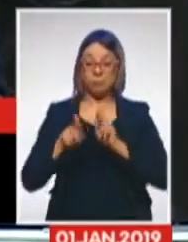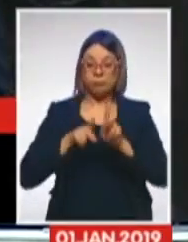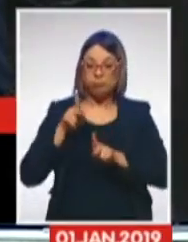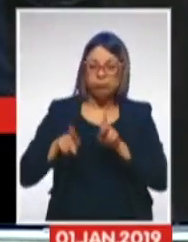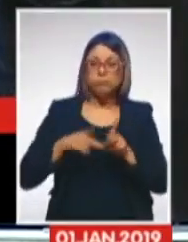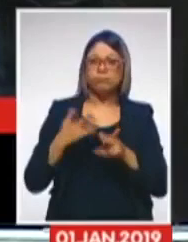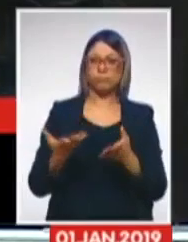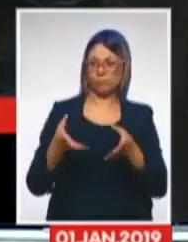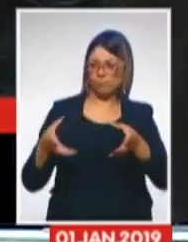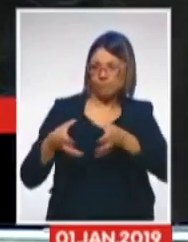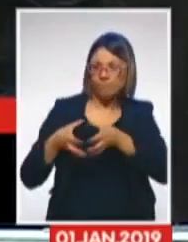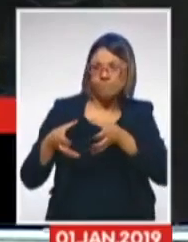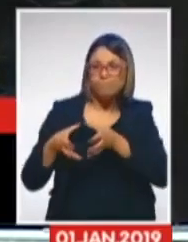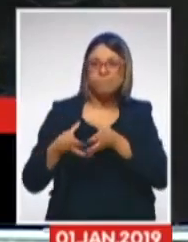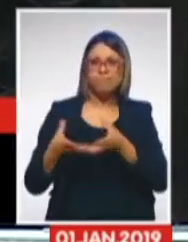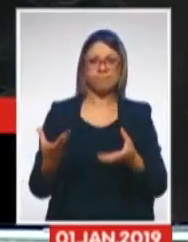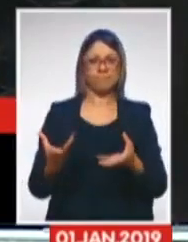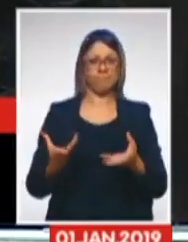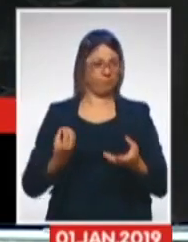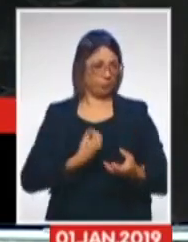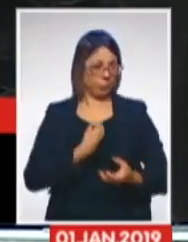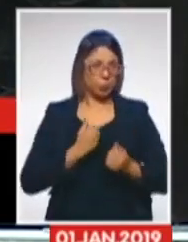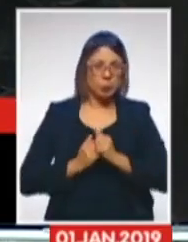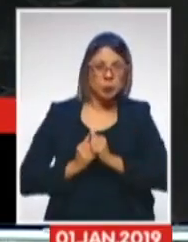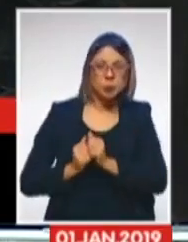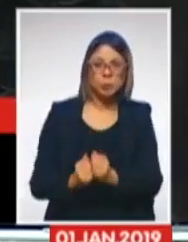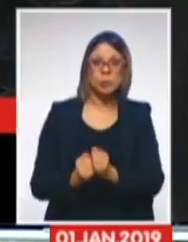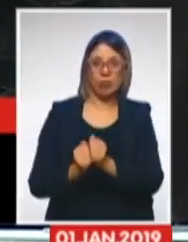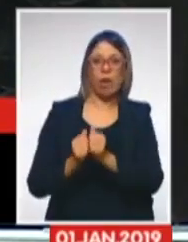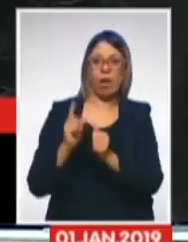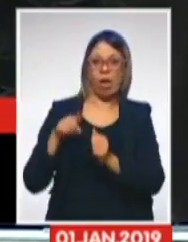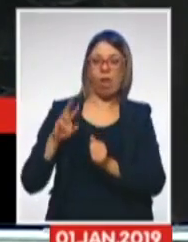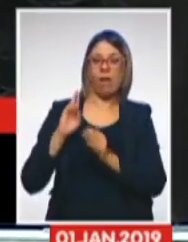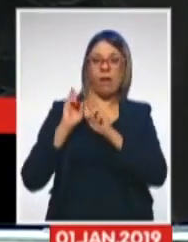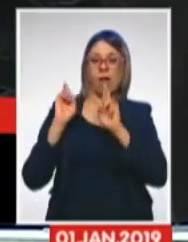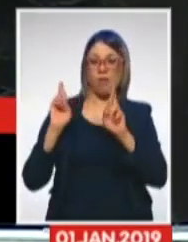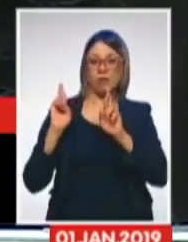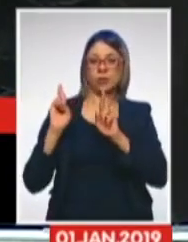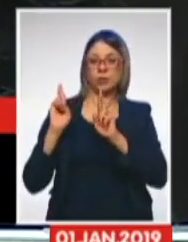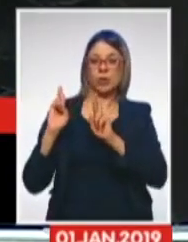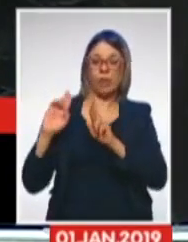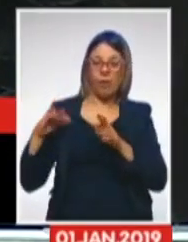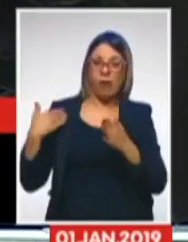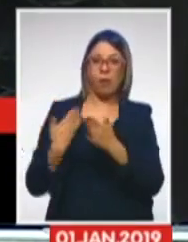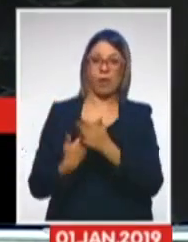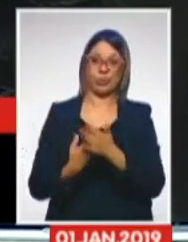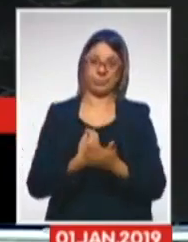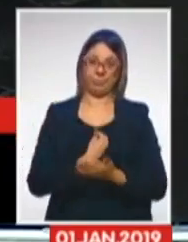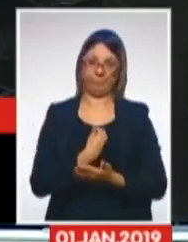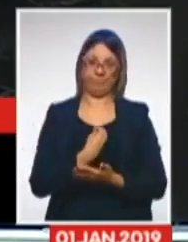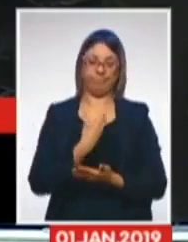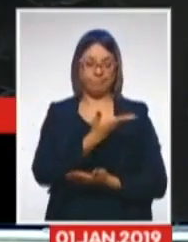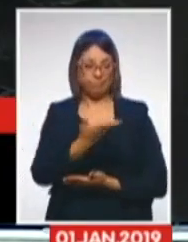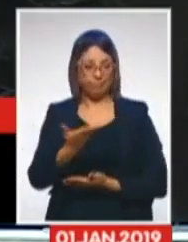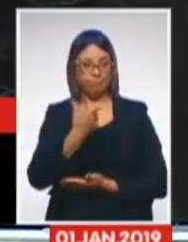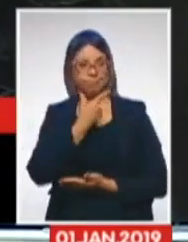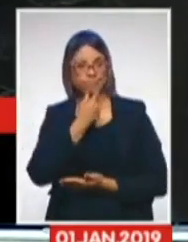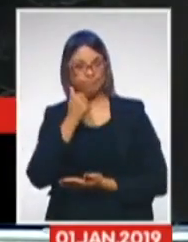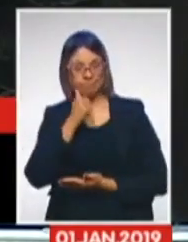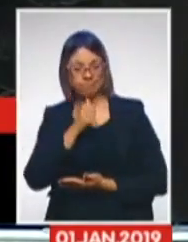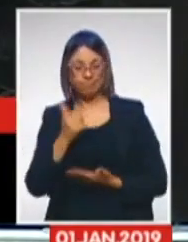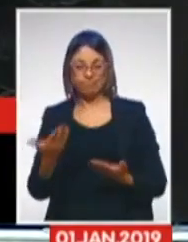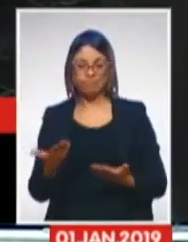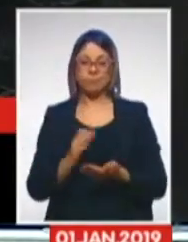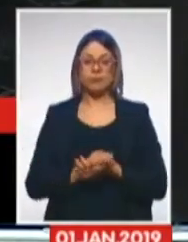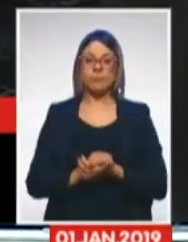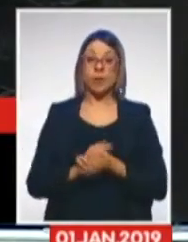da coletividade que nos trouxe até aqui, senhores e senhoras. É com ele que